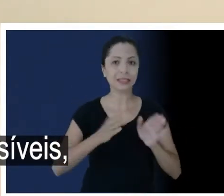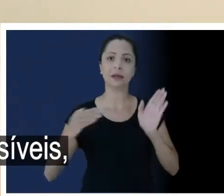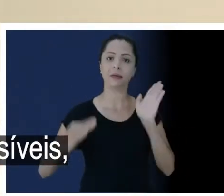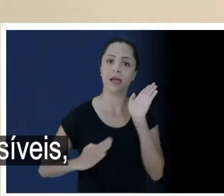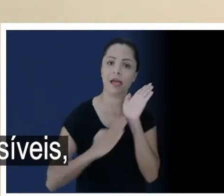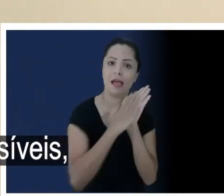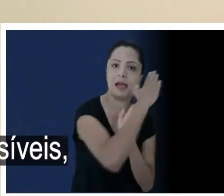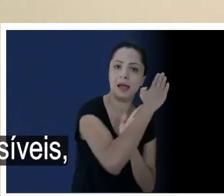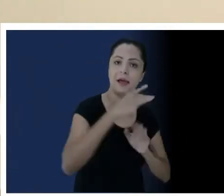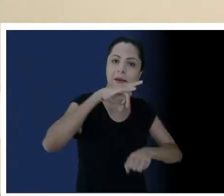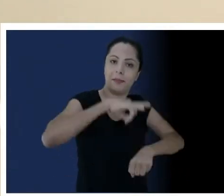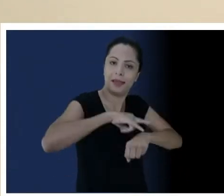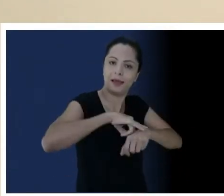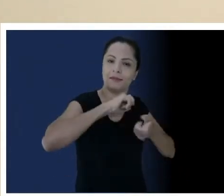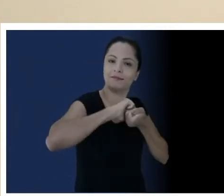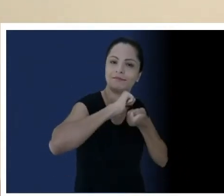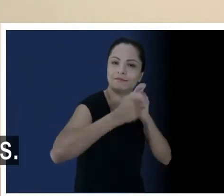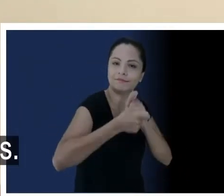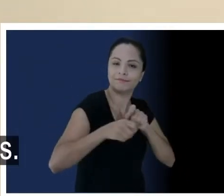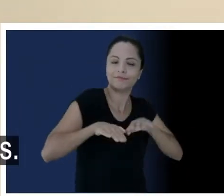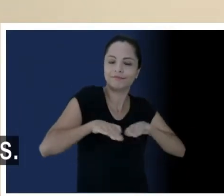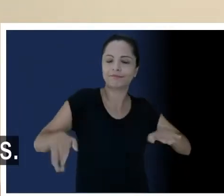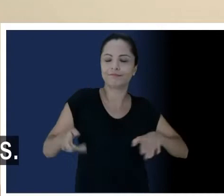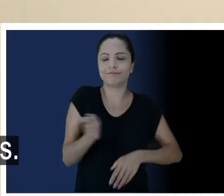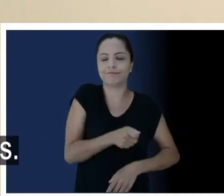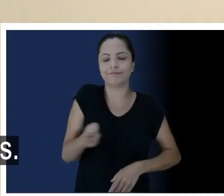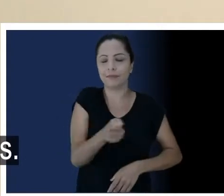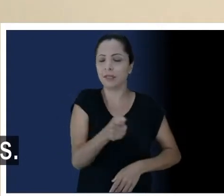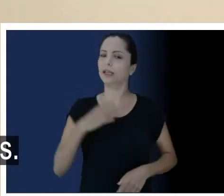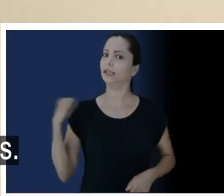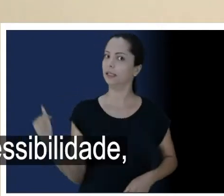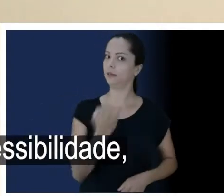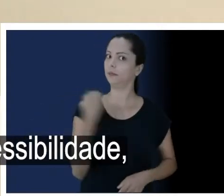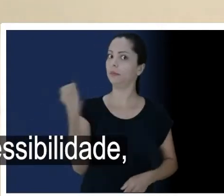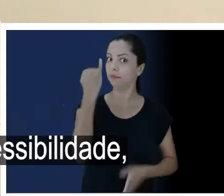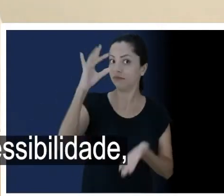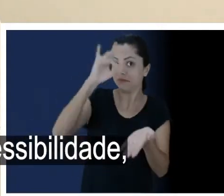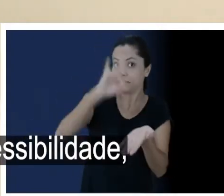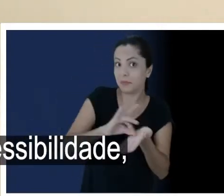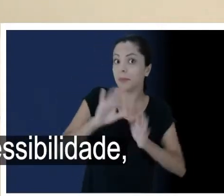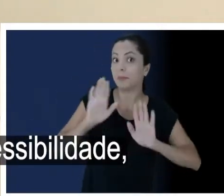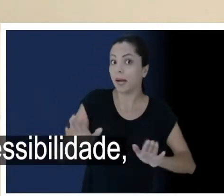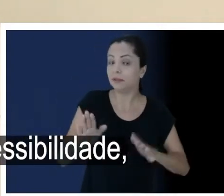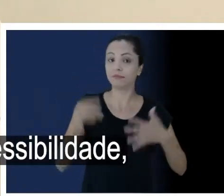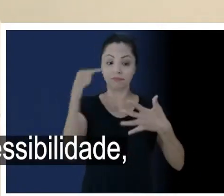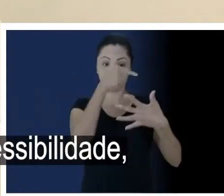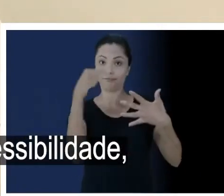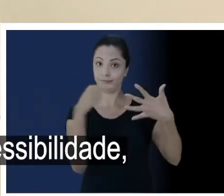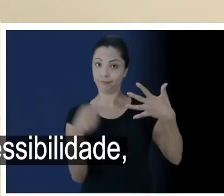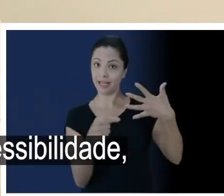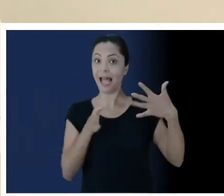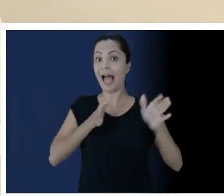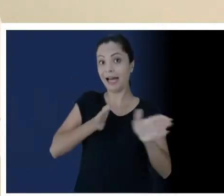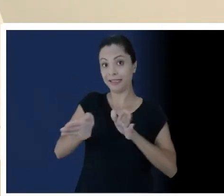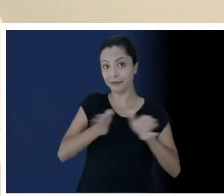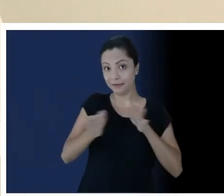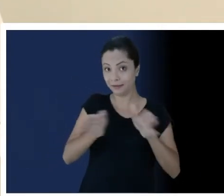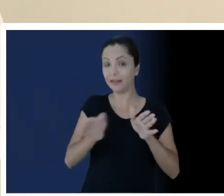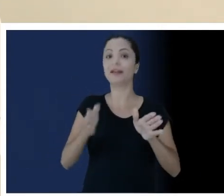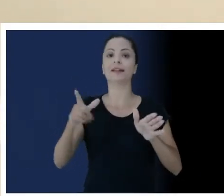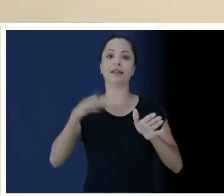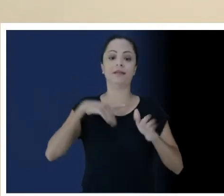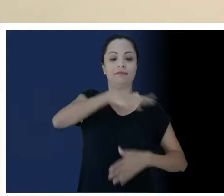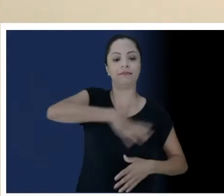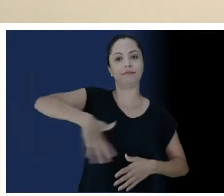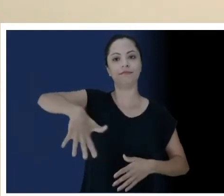banheiros acessíveis, piso tátil, e todos esses recursos são importantes, mas eles condizem a apenas um aspecto da acessibilidade, que é a